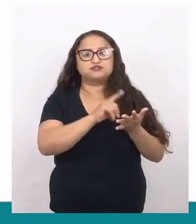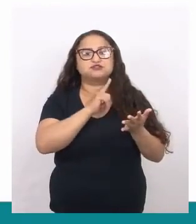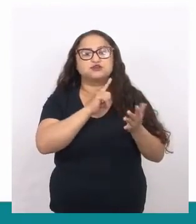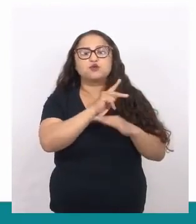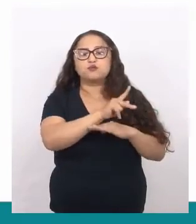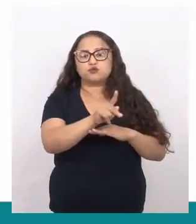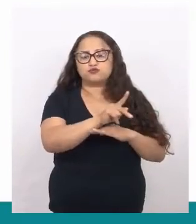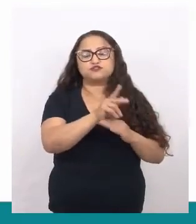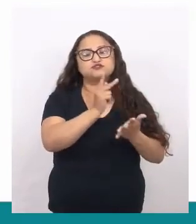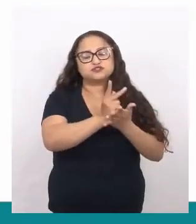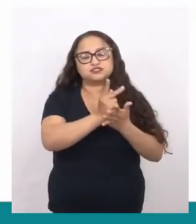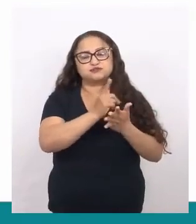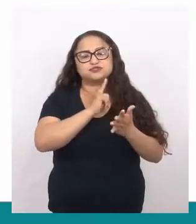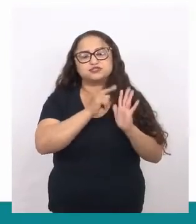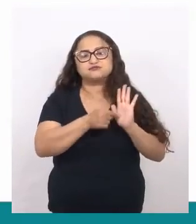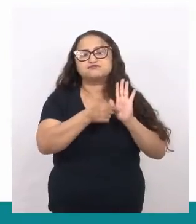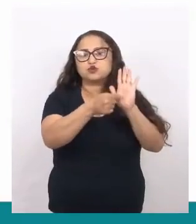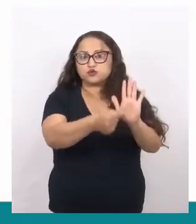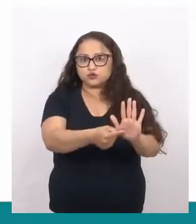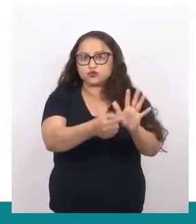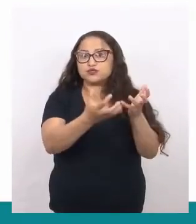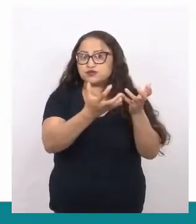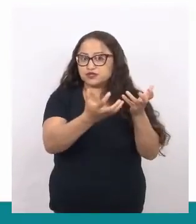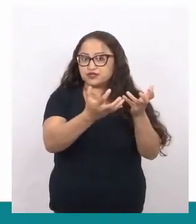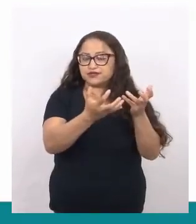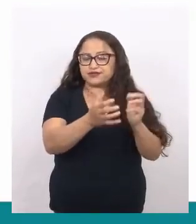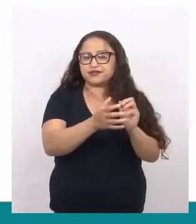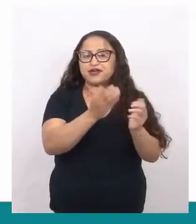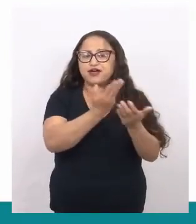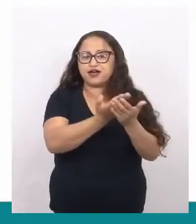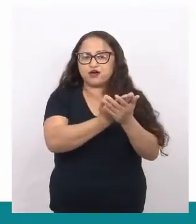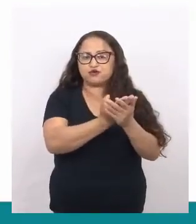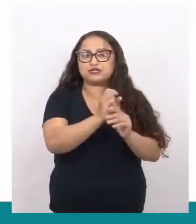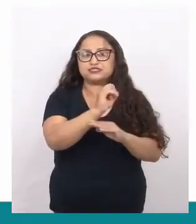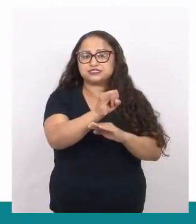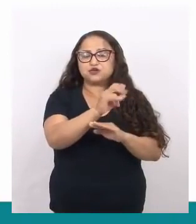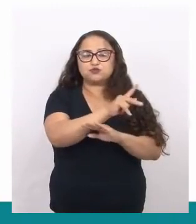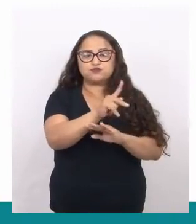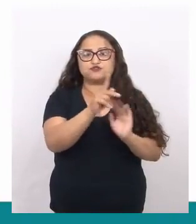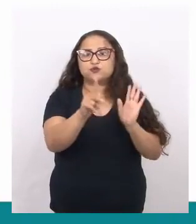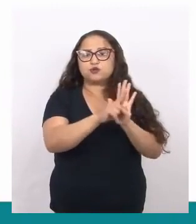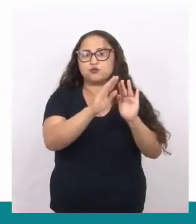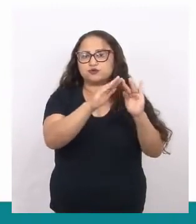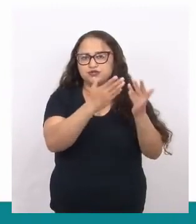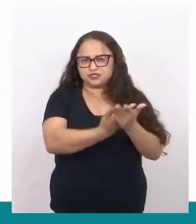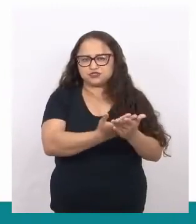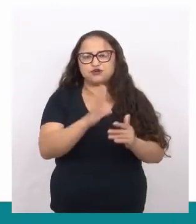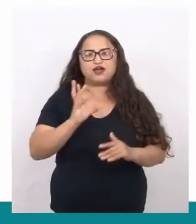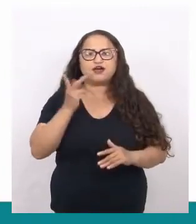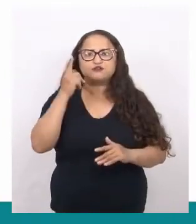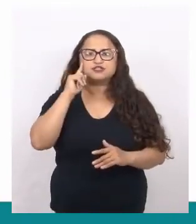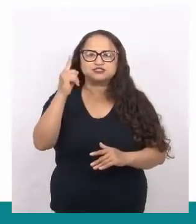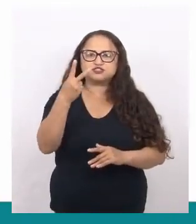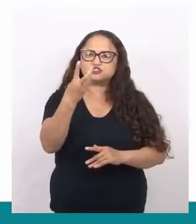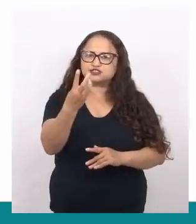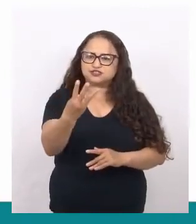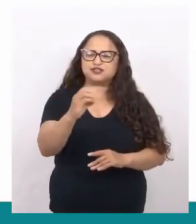que conduz, que é a manifestação de interesse, que no caso dos professores efetivos, acontece no dia 30.